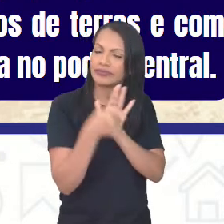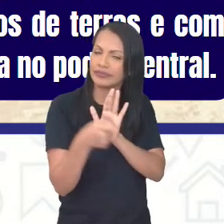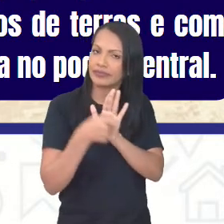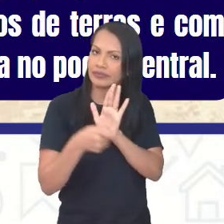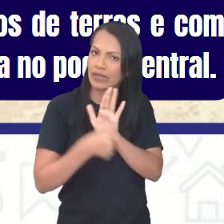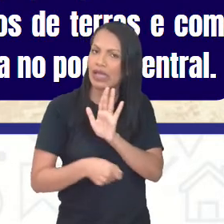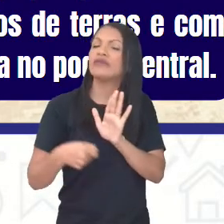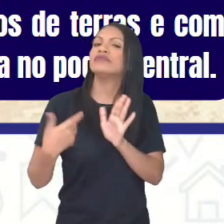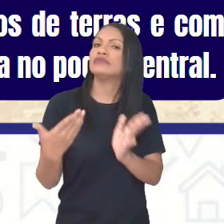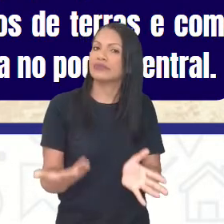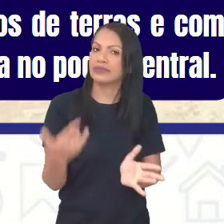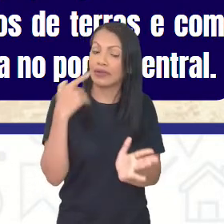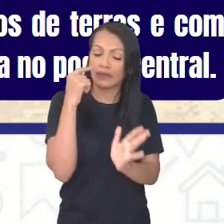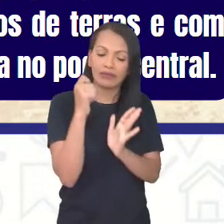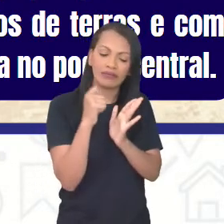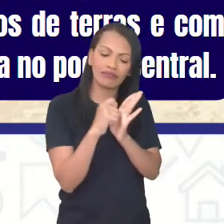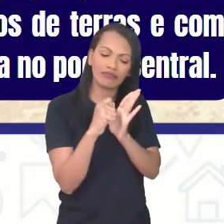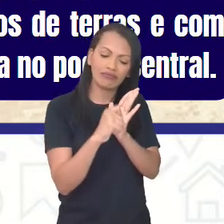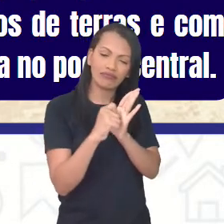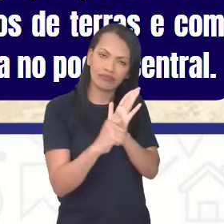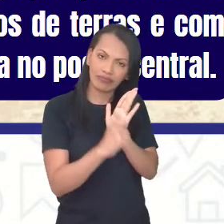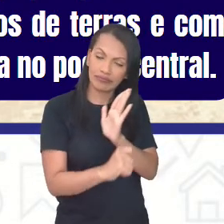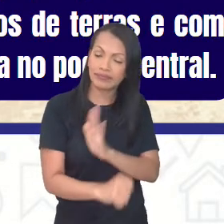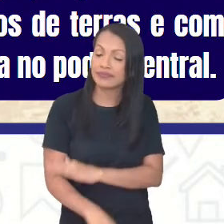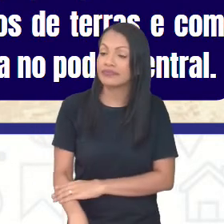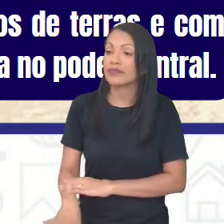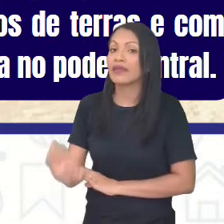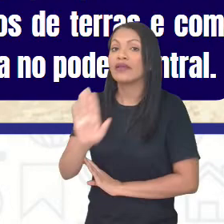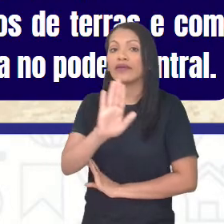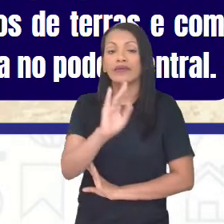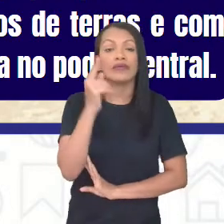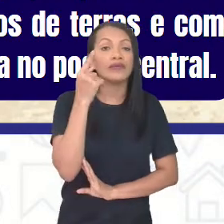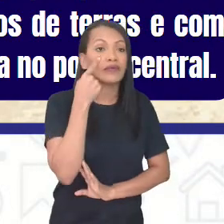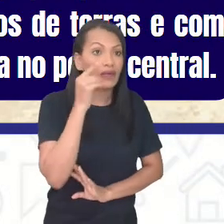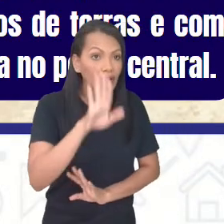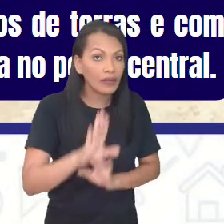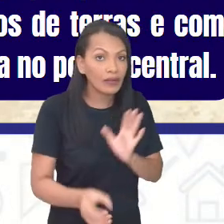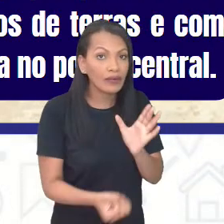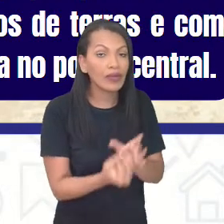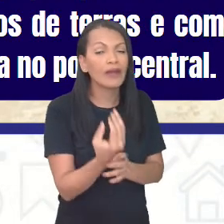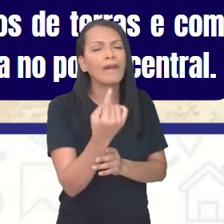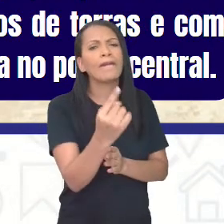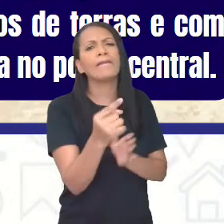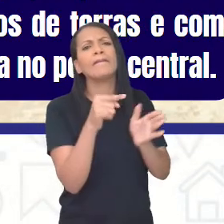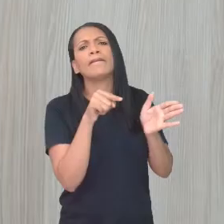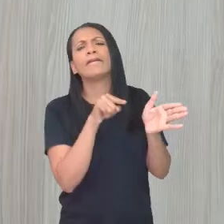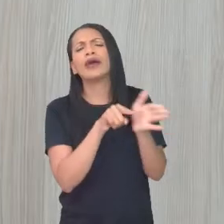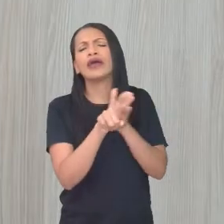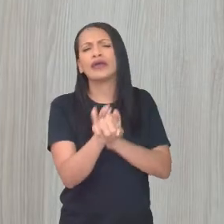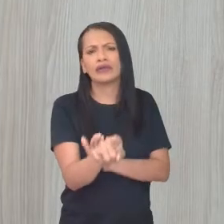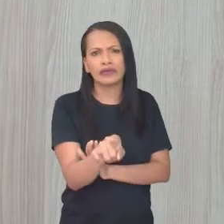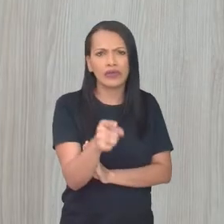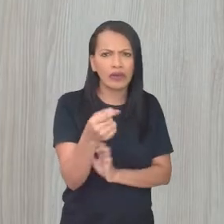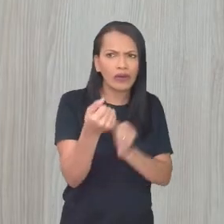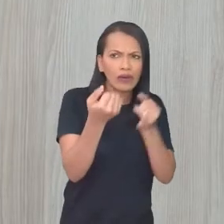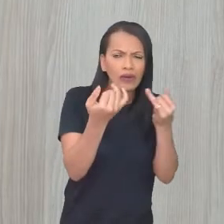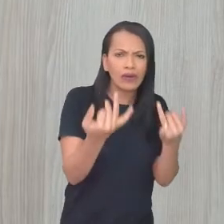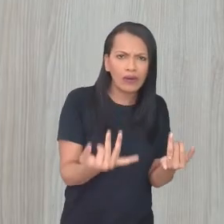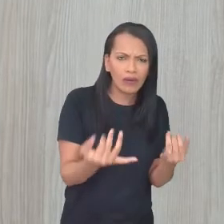se dedicavam a esse registro, né? Ô, Luciano, Diga aí, e professor. aí surge uma pergunta, né? Fala assim um pouco